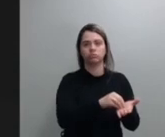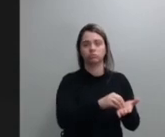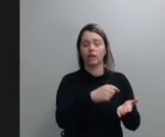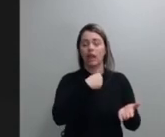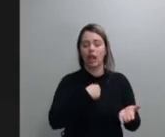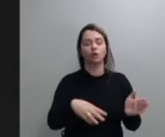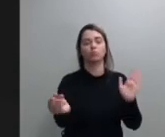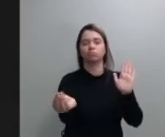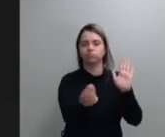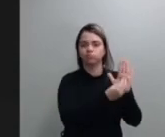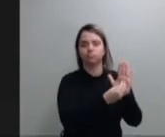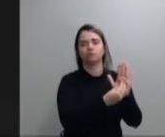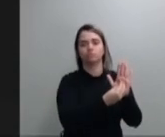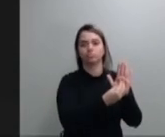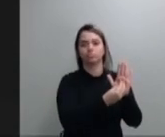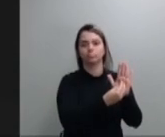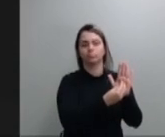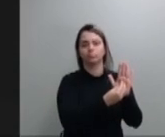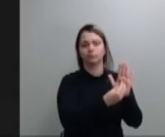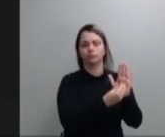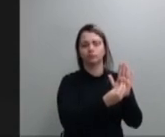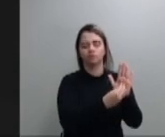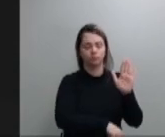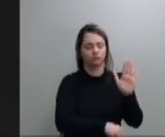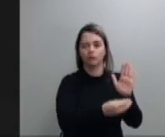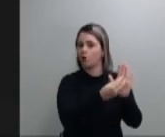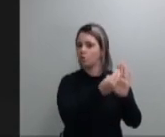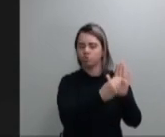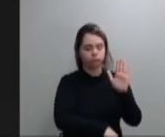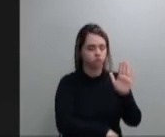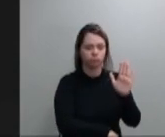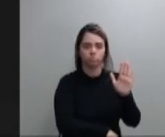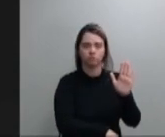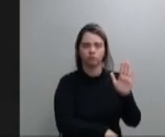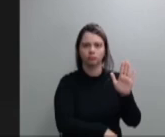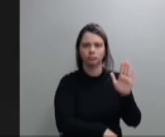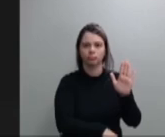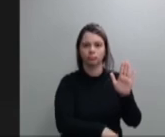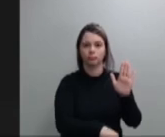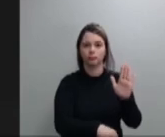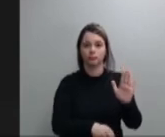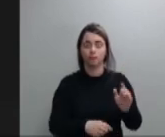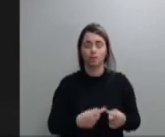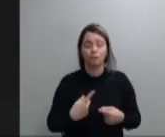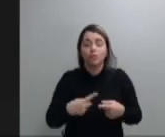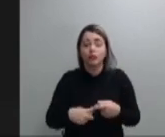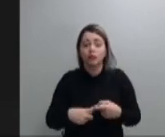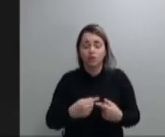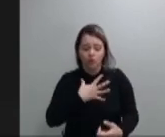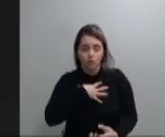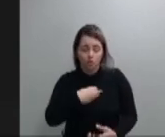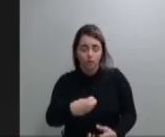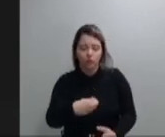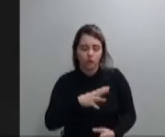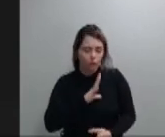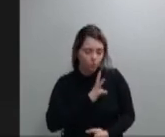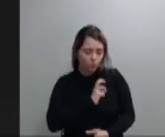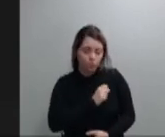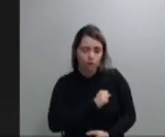aplicarei isto numa relação concreta o filho afetivo morre o pai afetivo